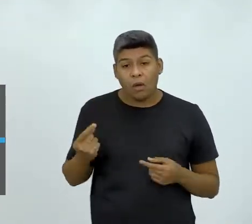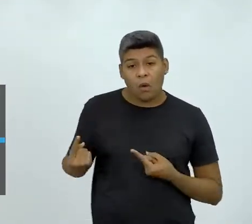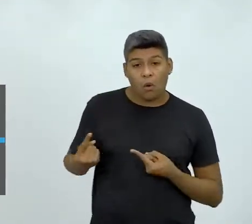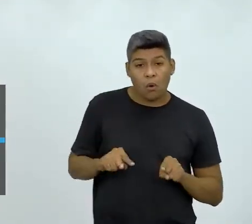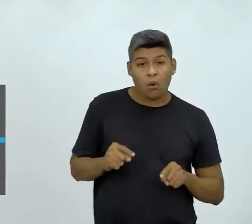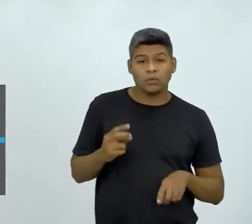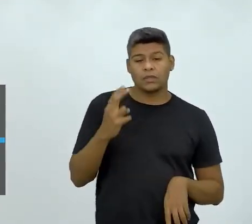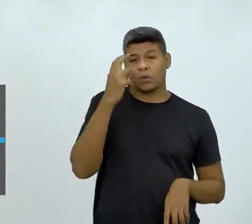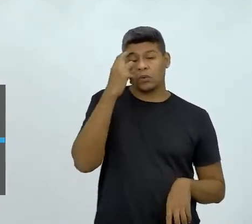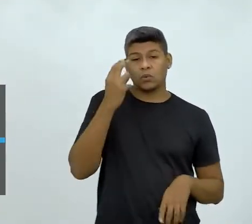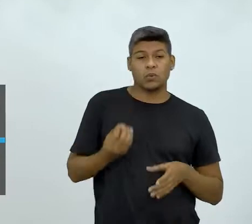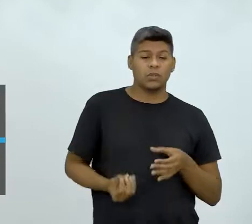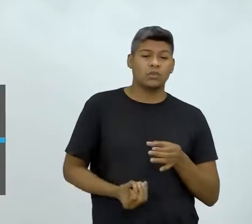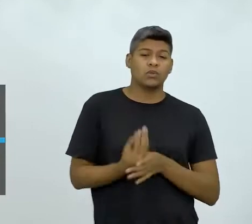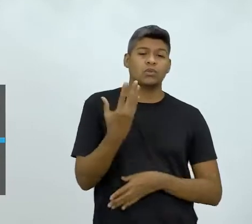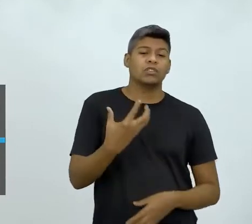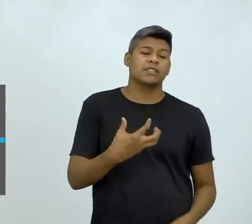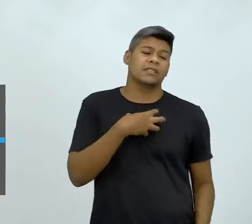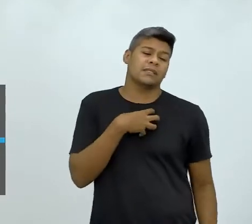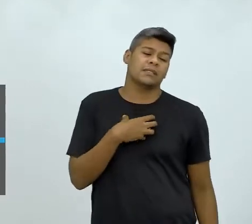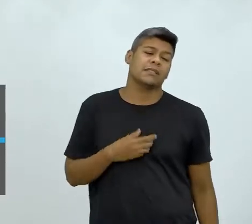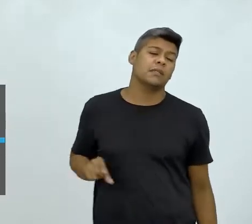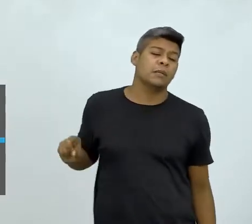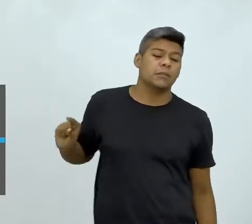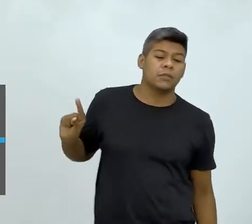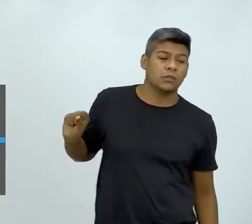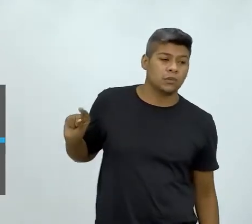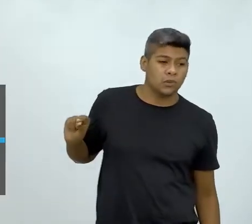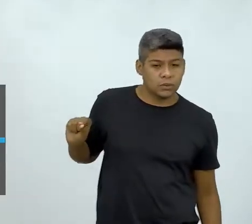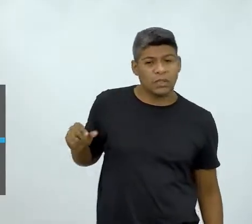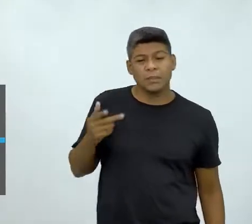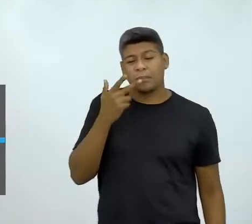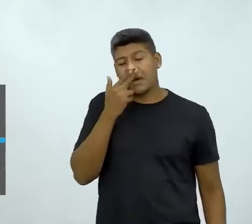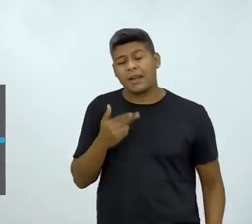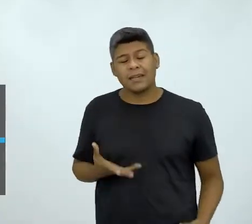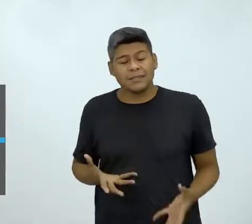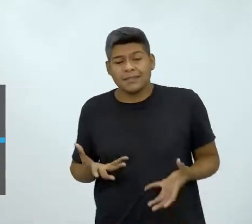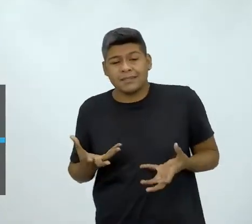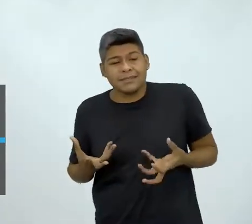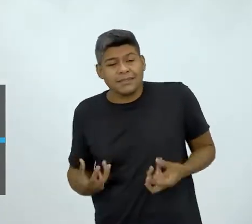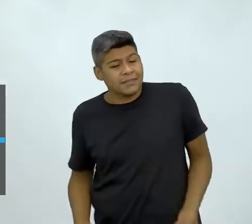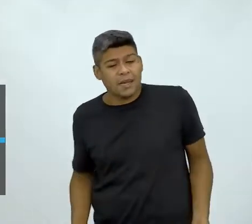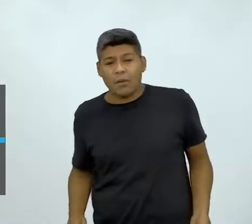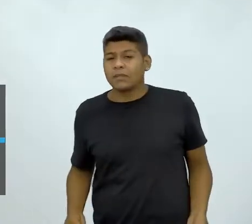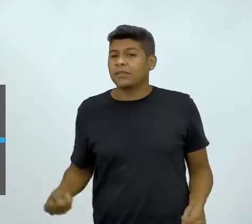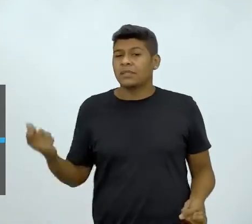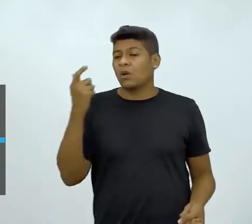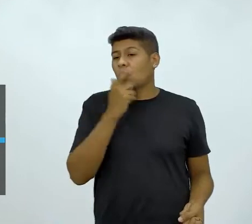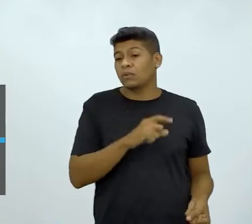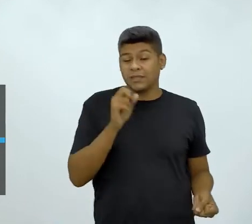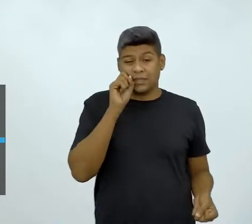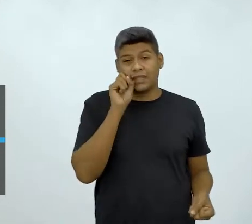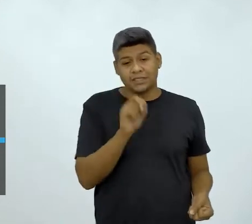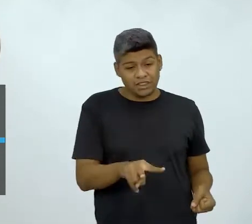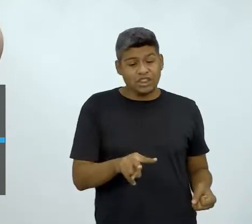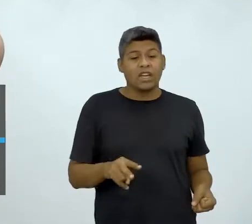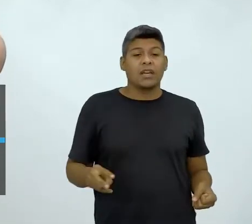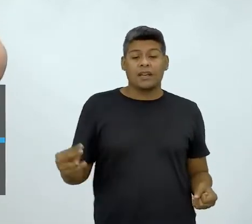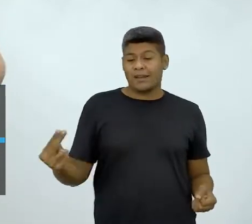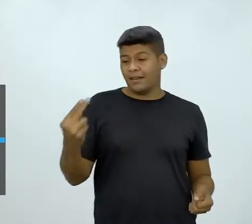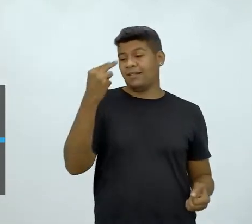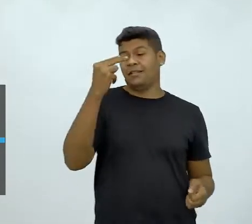surge desse sentimento de, talvez, em parte, não pertencimento, né? De não conseguir se enxergar naquela sociedade,